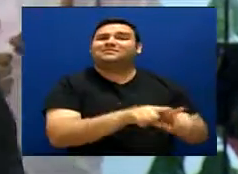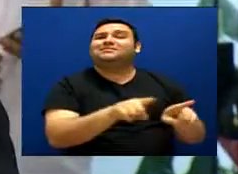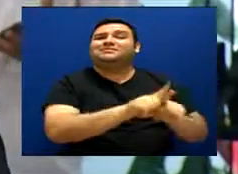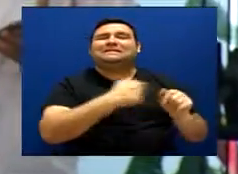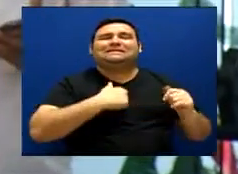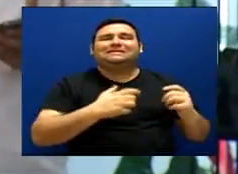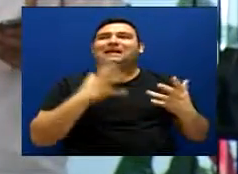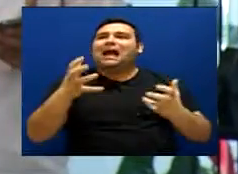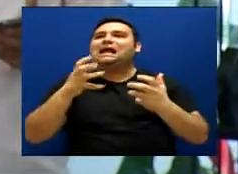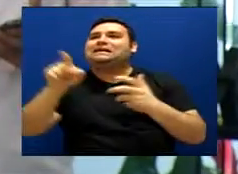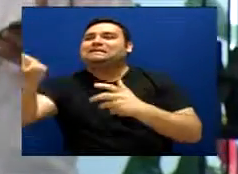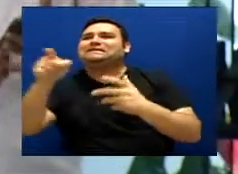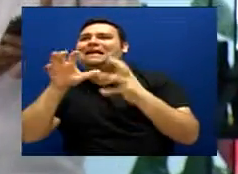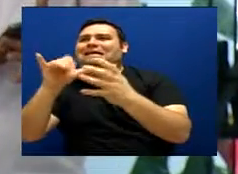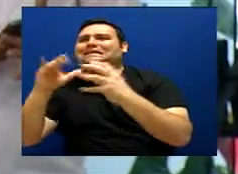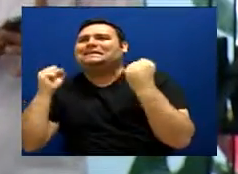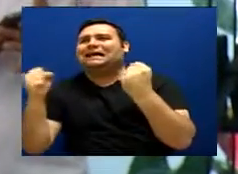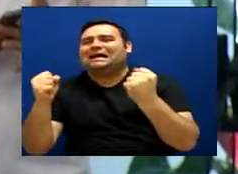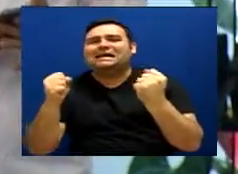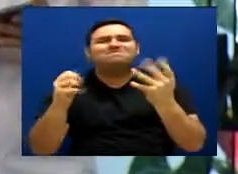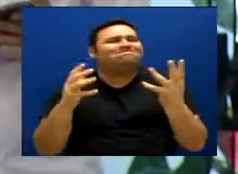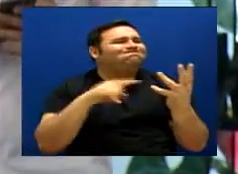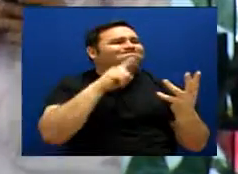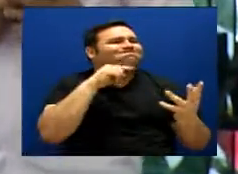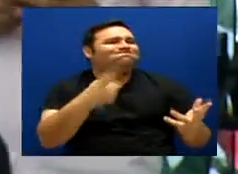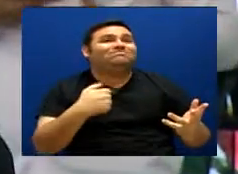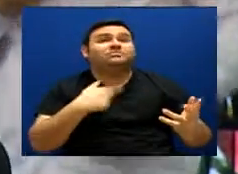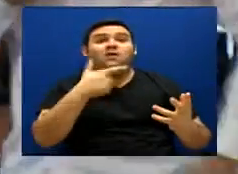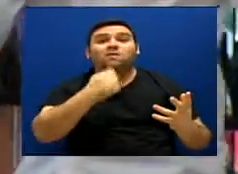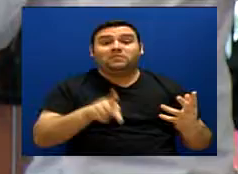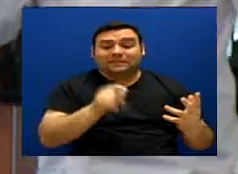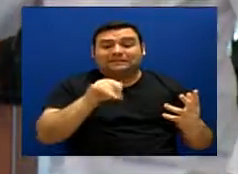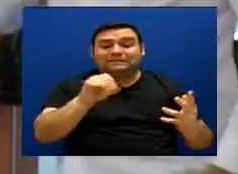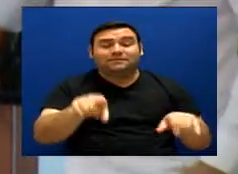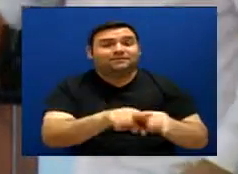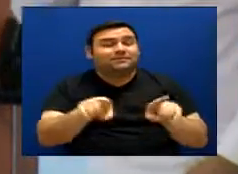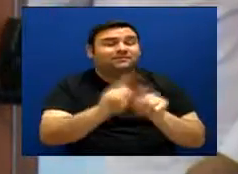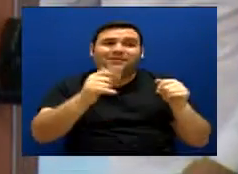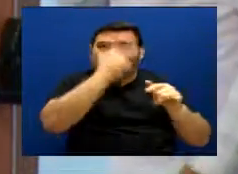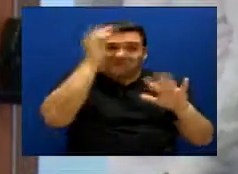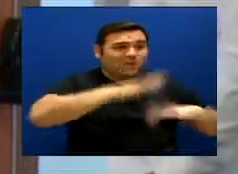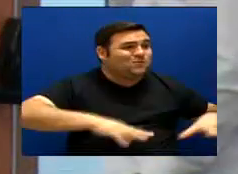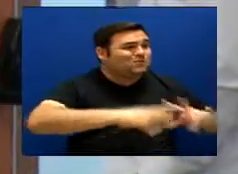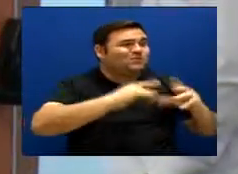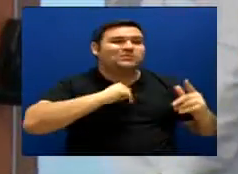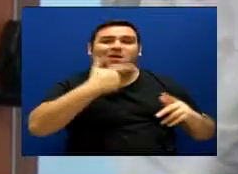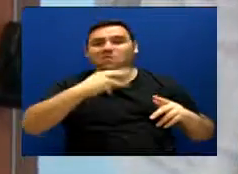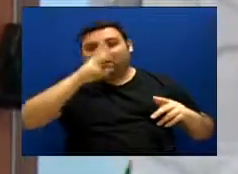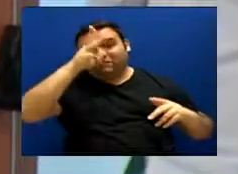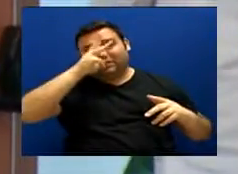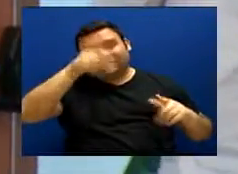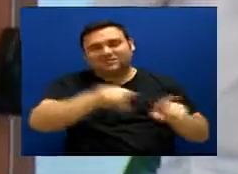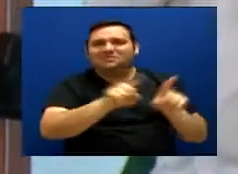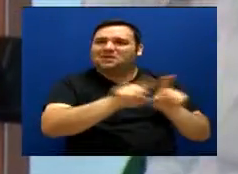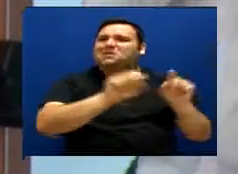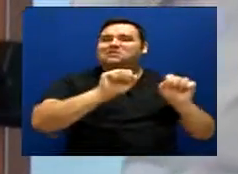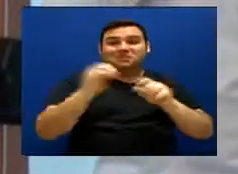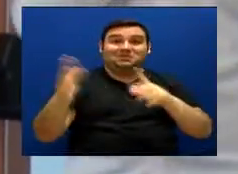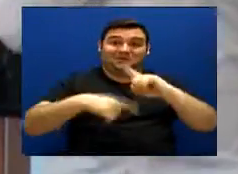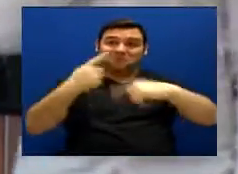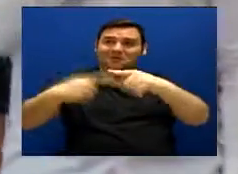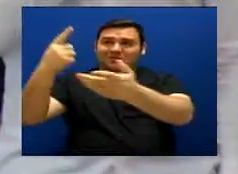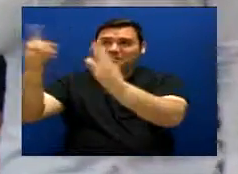coração estava no SIC, mas quero agradecer o presidente Manga, o Kiko Pagliato e todos os vereadores Vanderlei que foram até o lanche